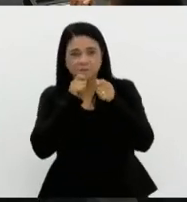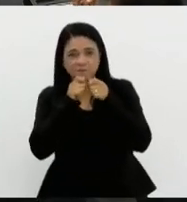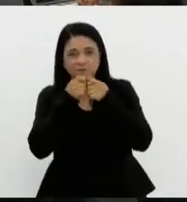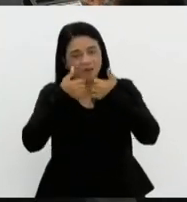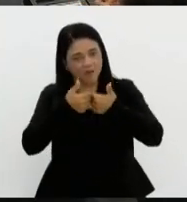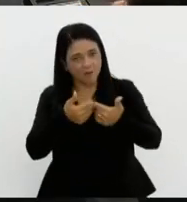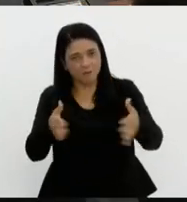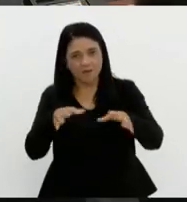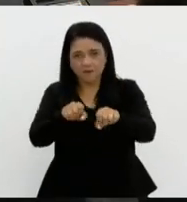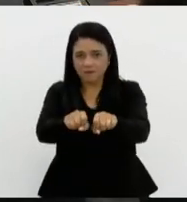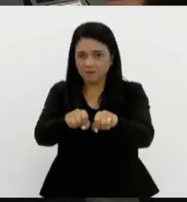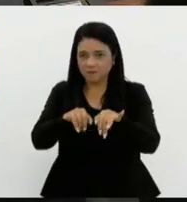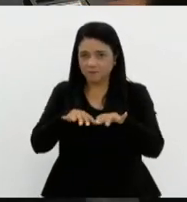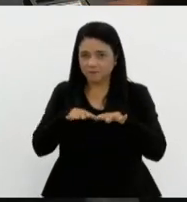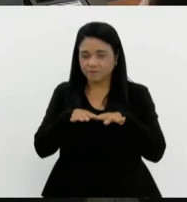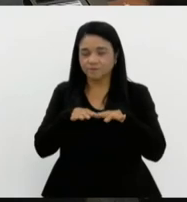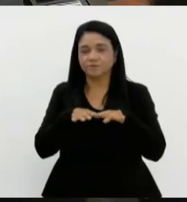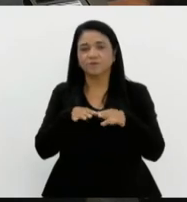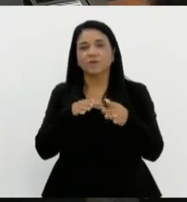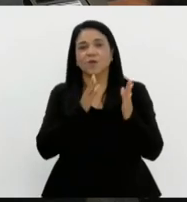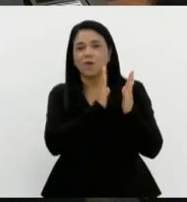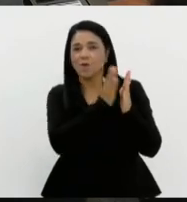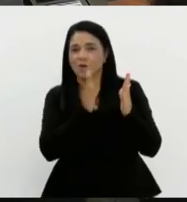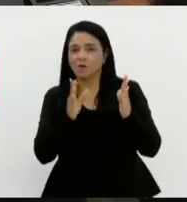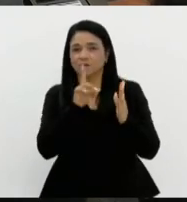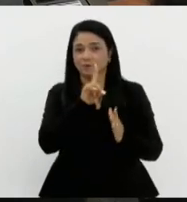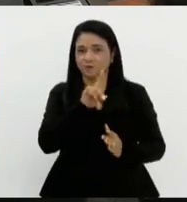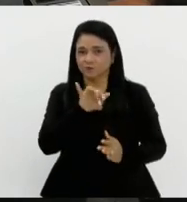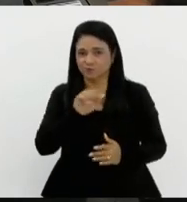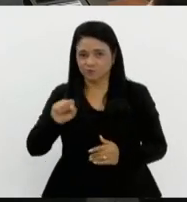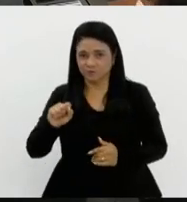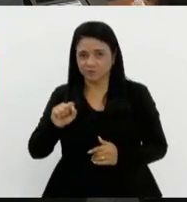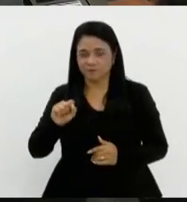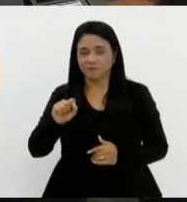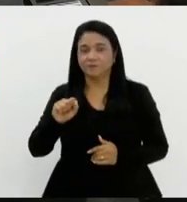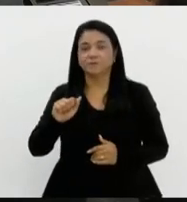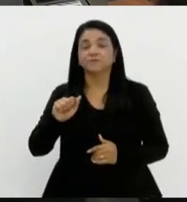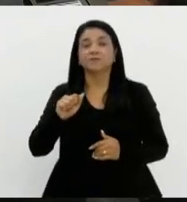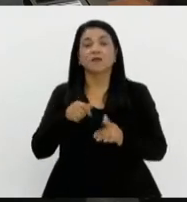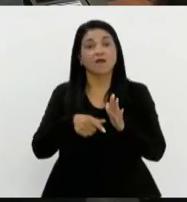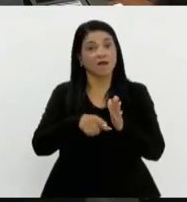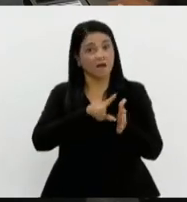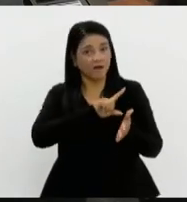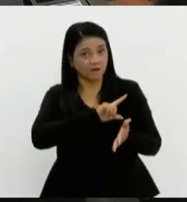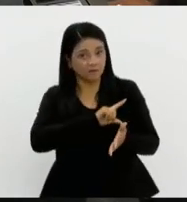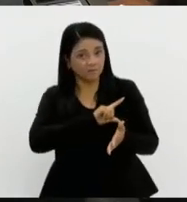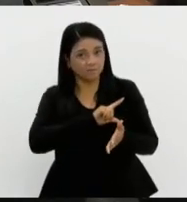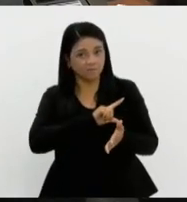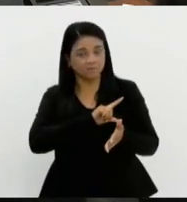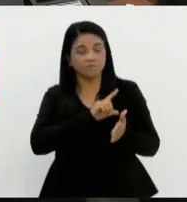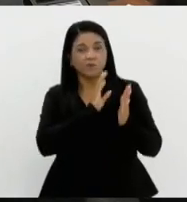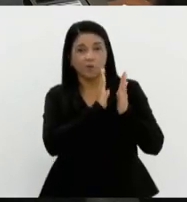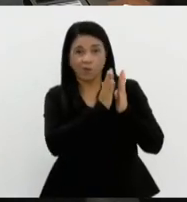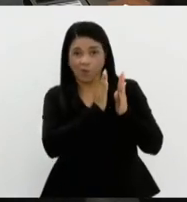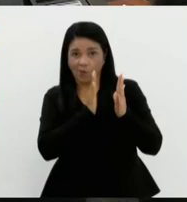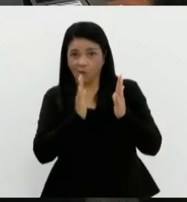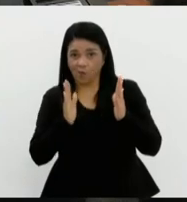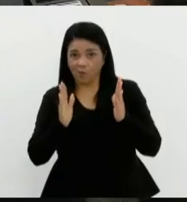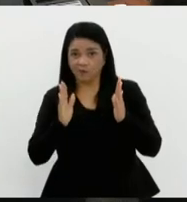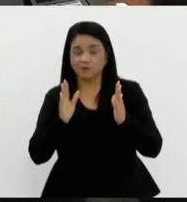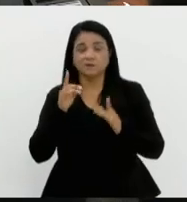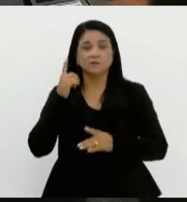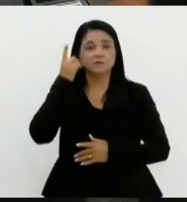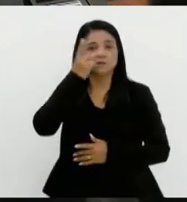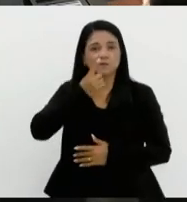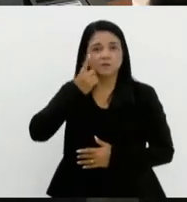reaberta a sessão, passa-se a ordem do dia. Antes, porém, questão de ordem da